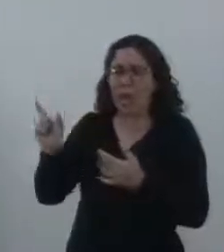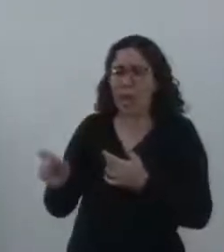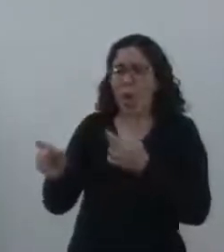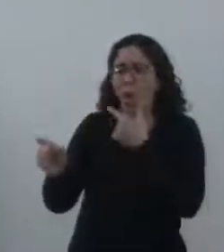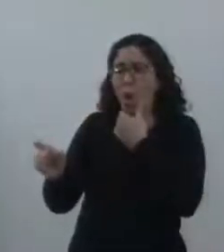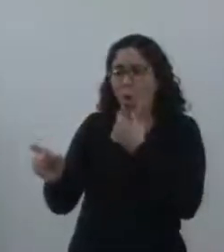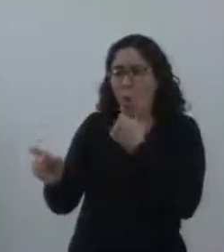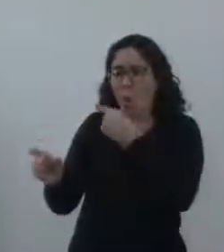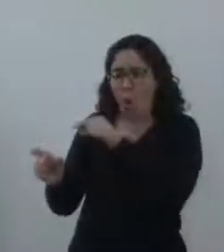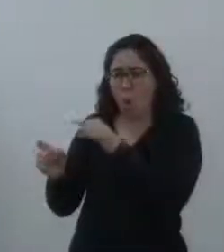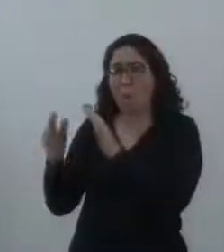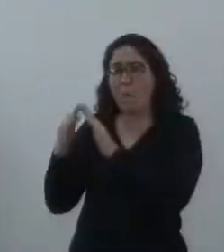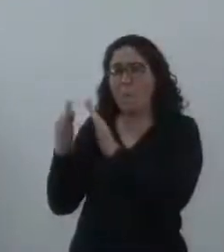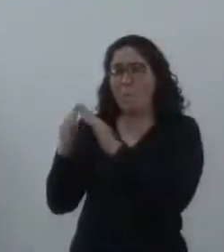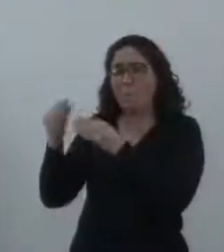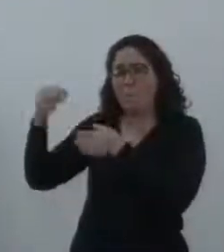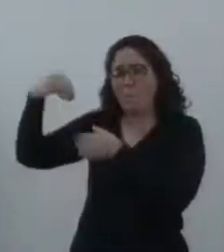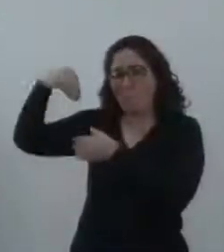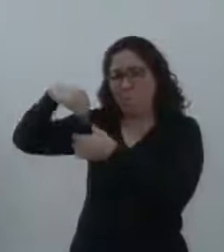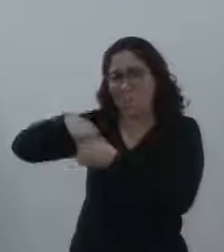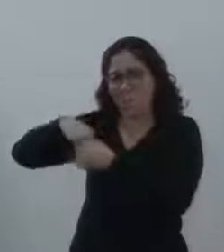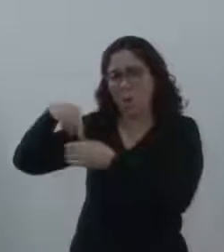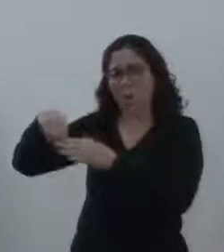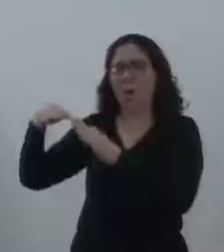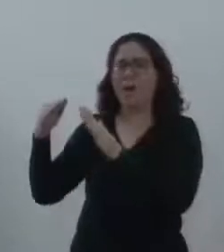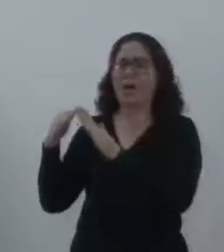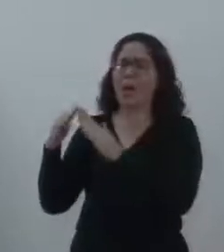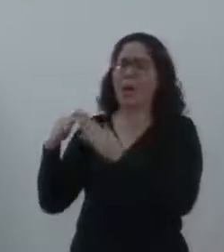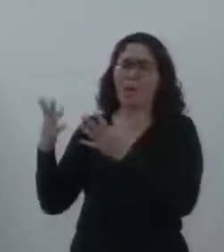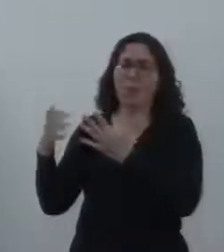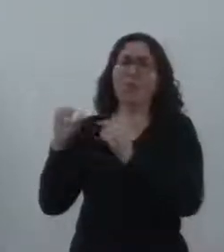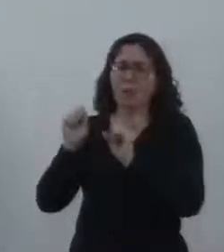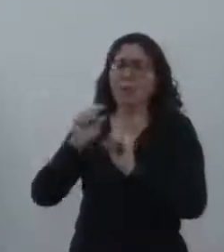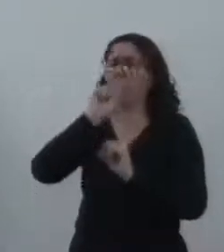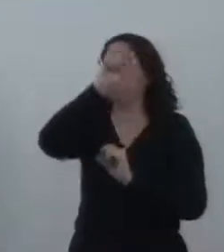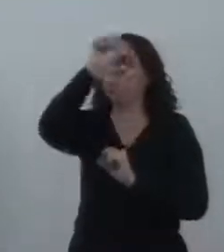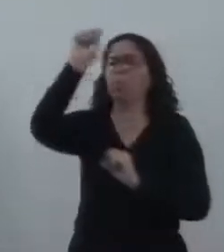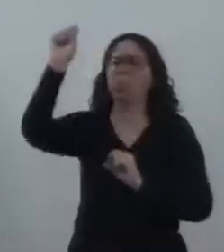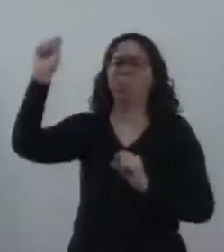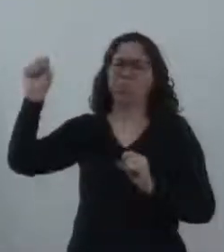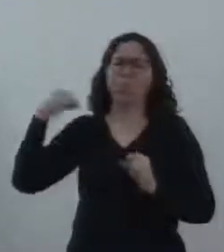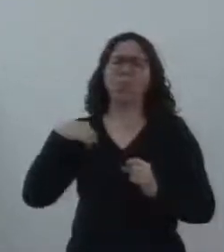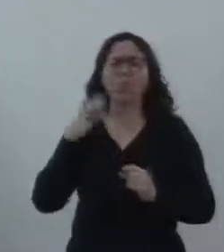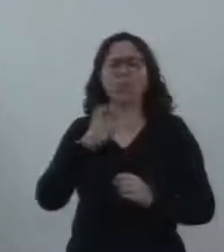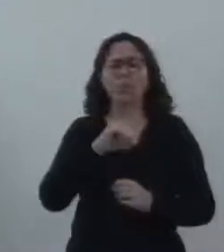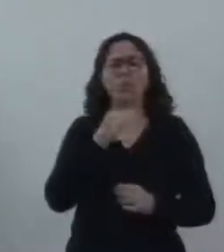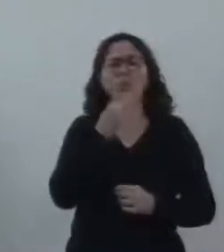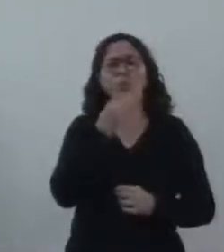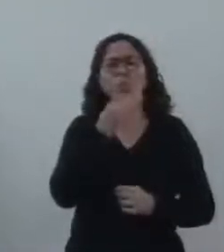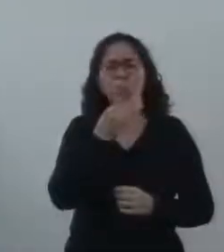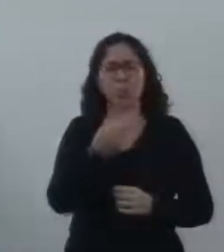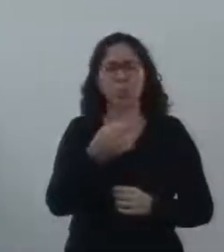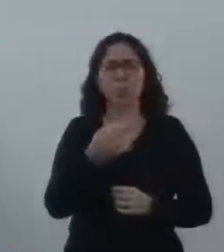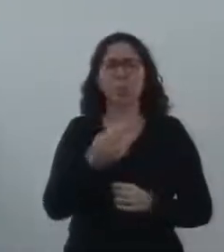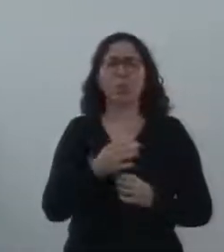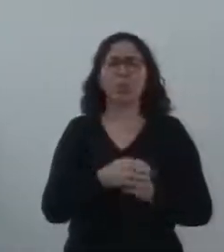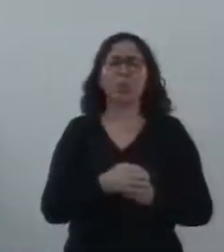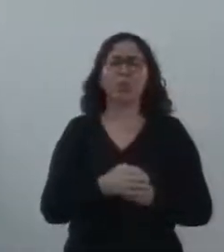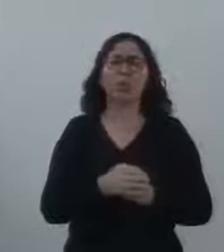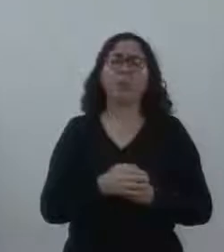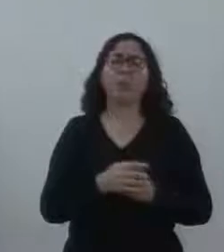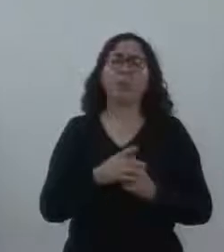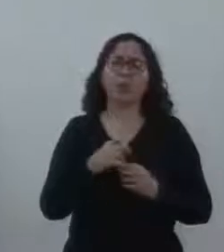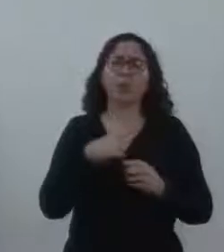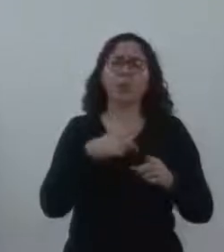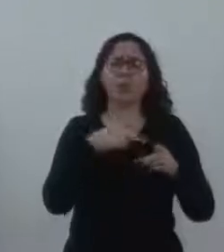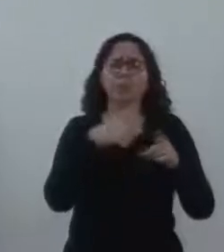racista estava presente em um local que poderia ser qualquer um deles. Então eu trouxe aqui uma sugestão que eu acredito que para